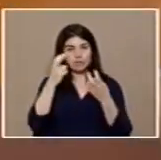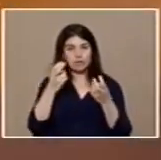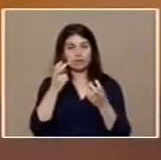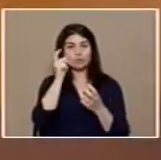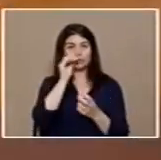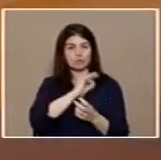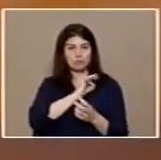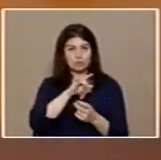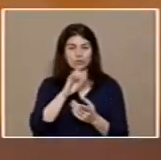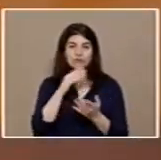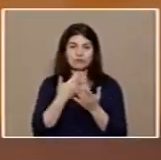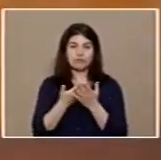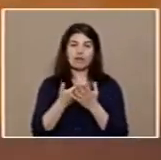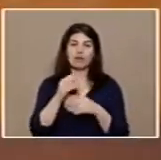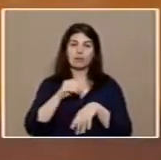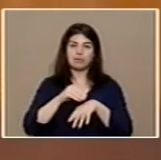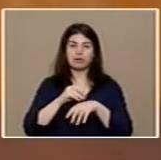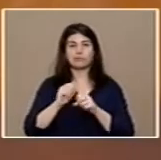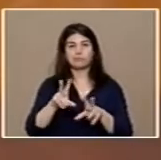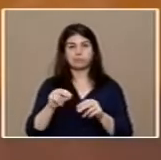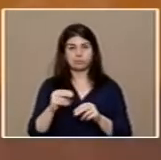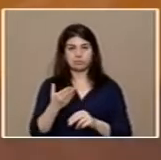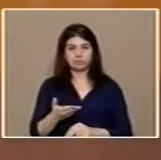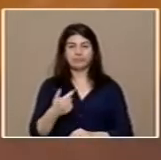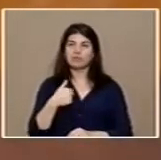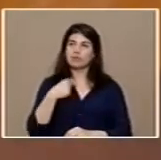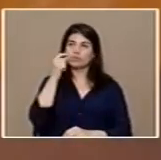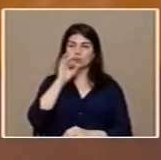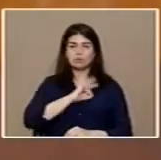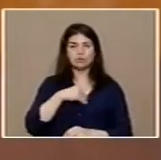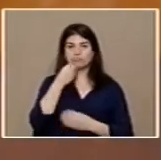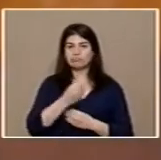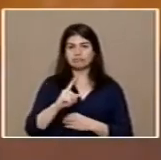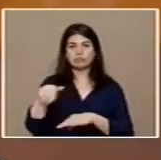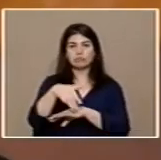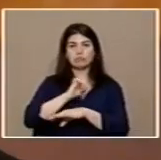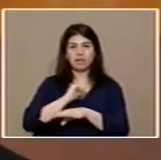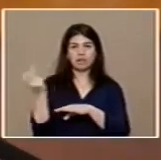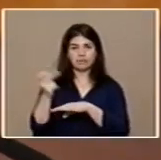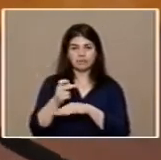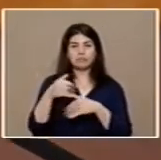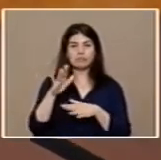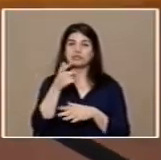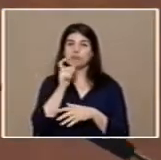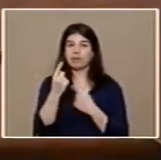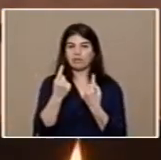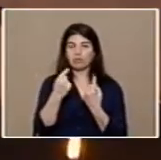pecado do mundo senhora é E aí